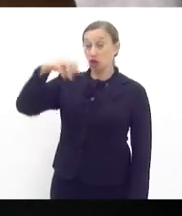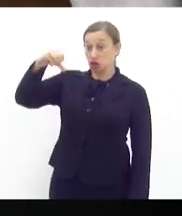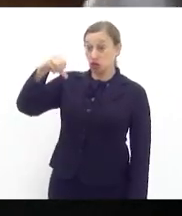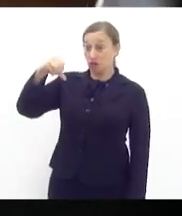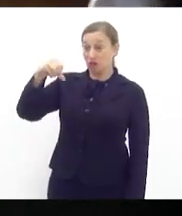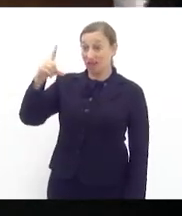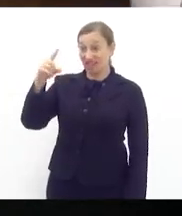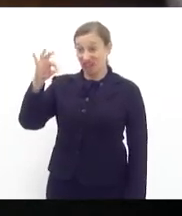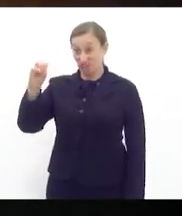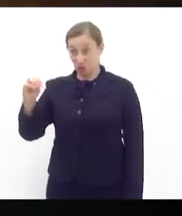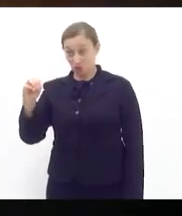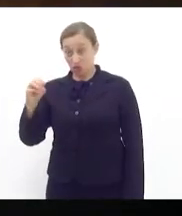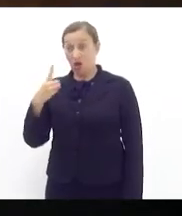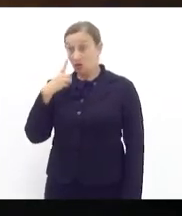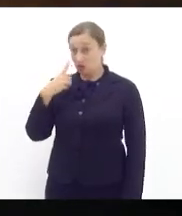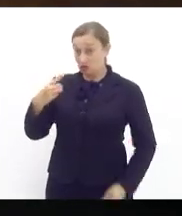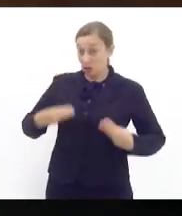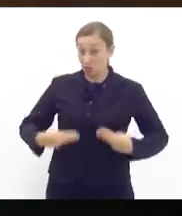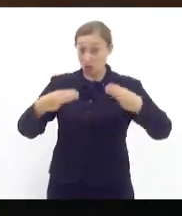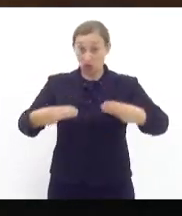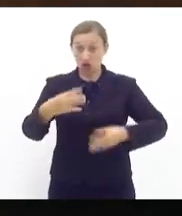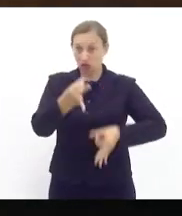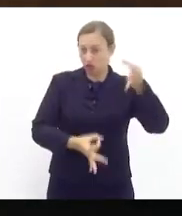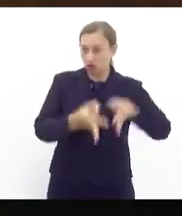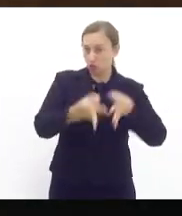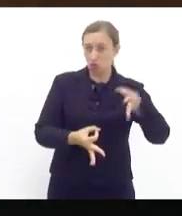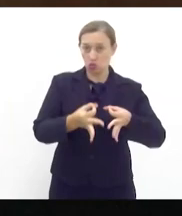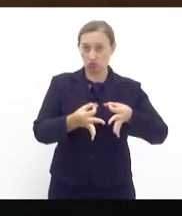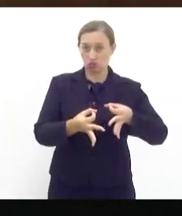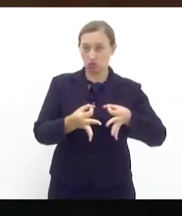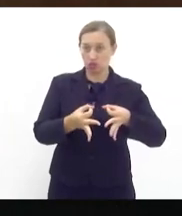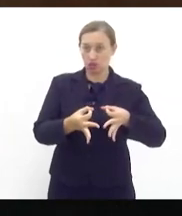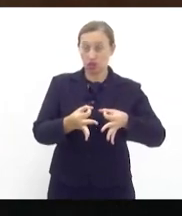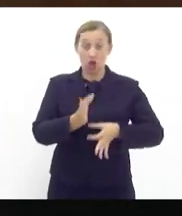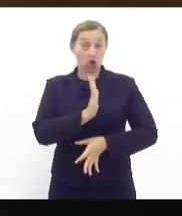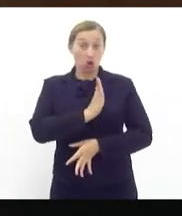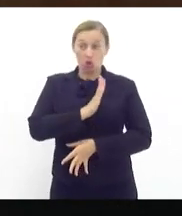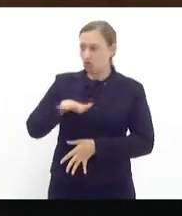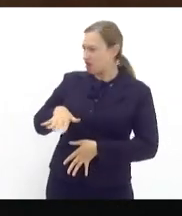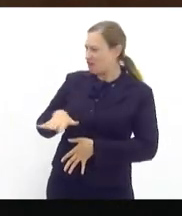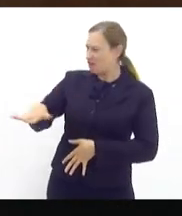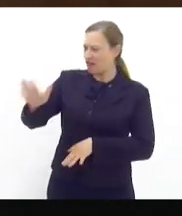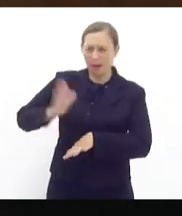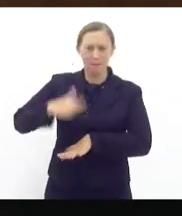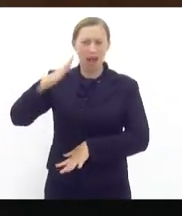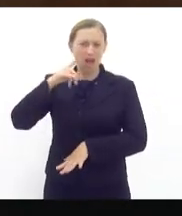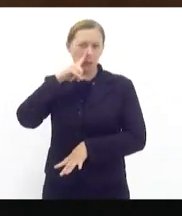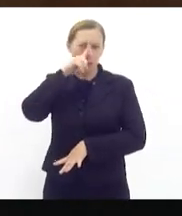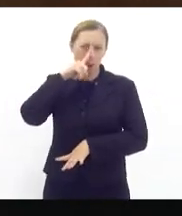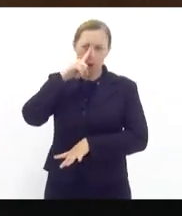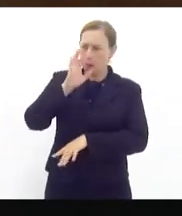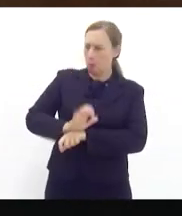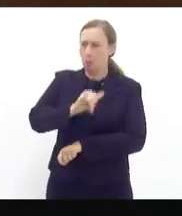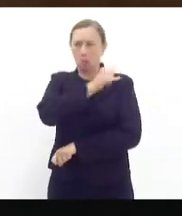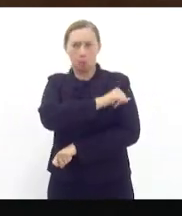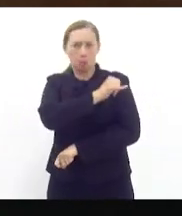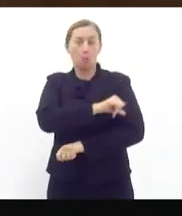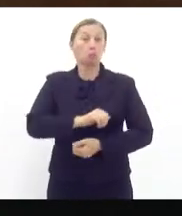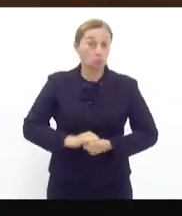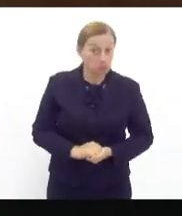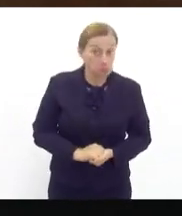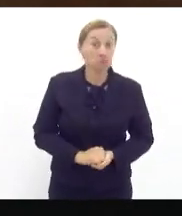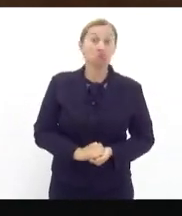o ministro da justiça no coração da favela mais perigosa do estado do Rio de Janeiro